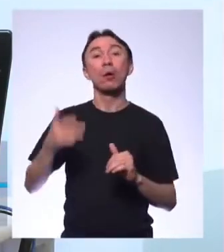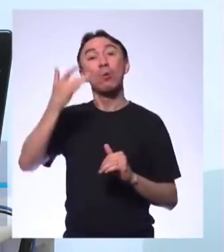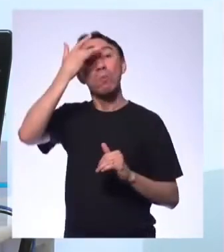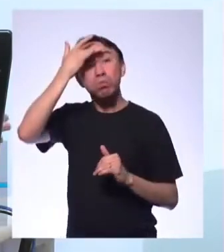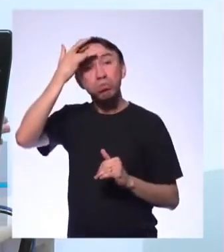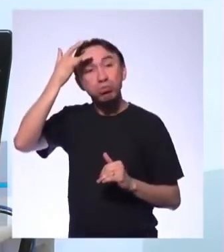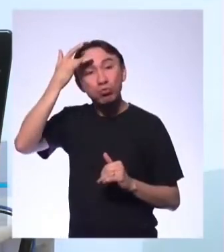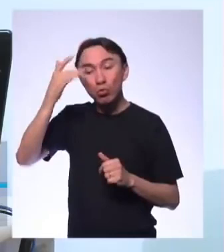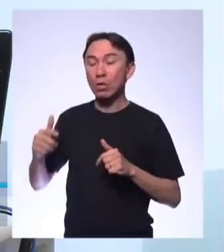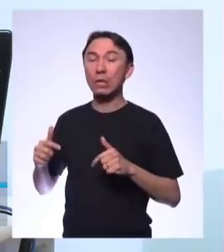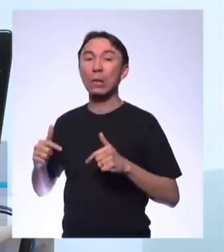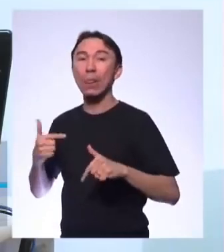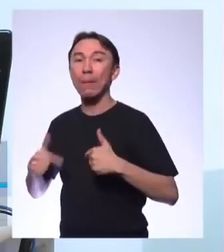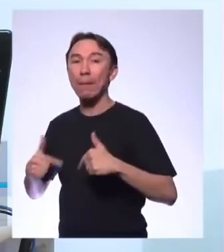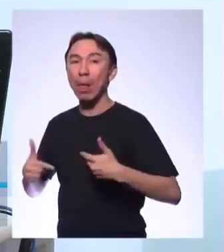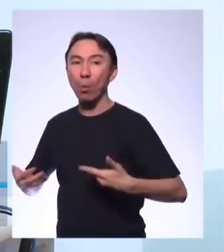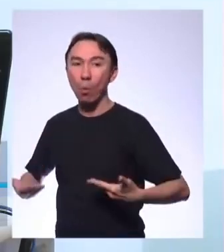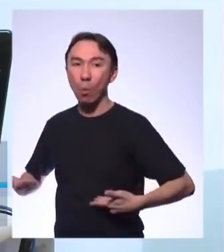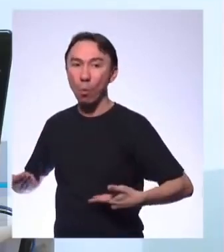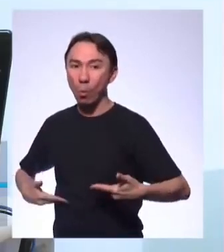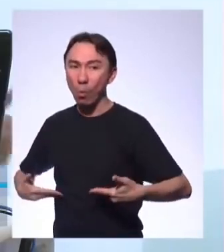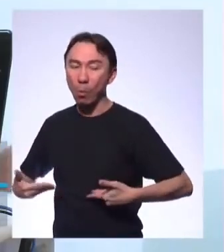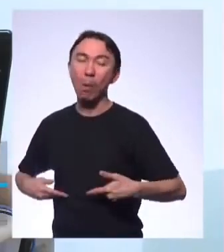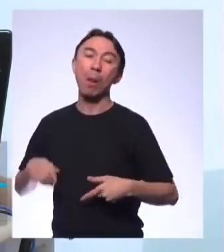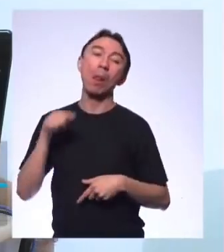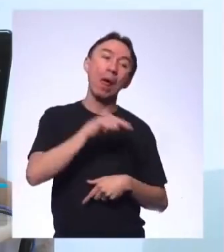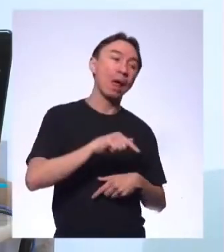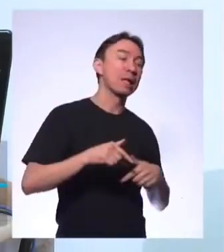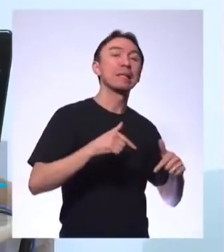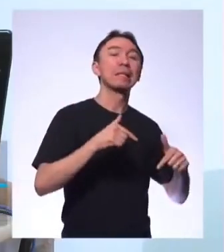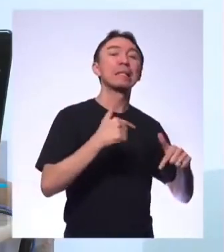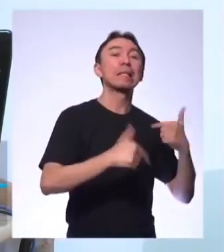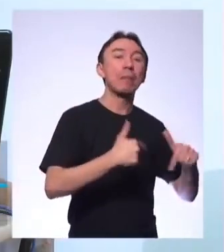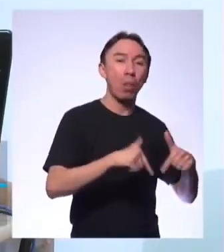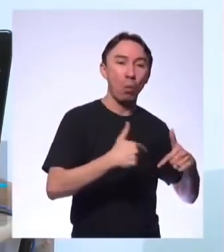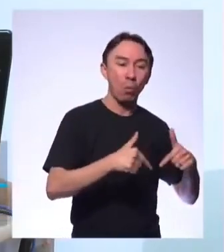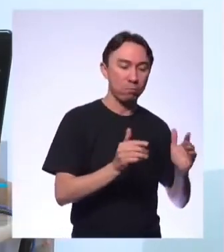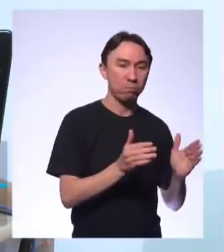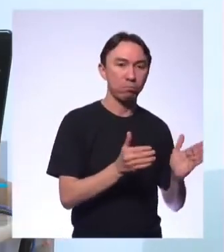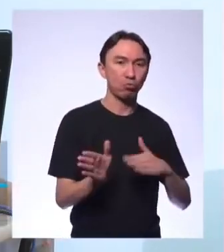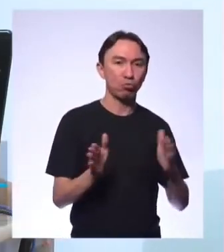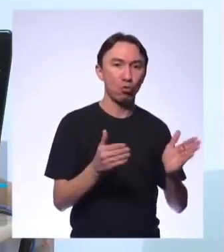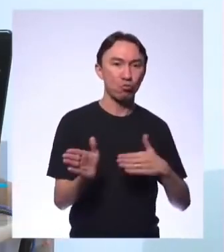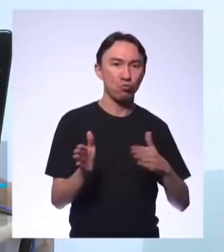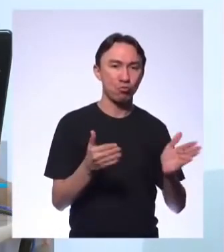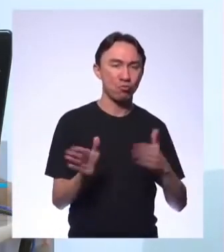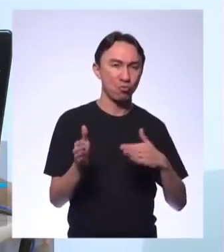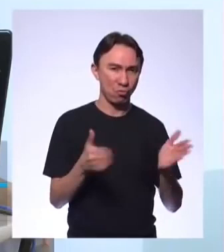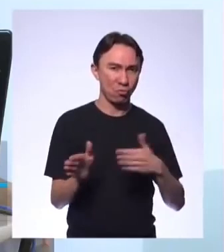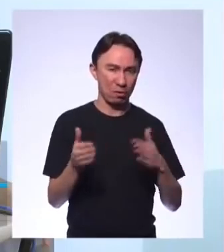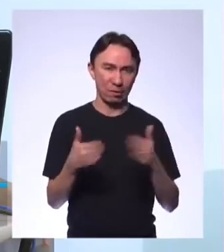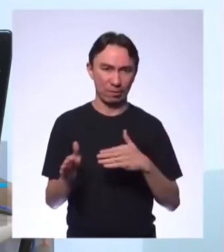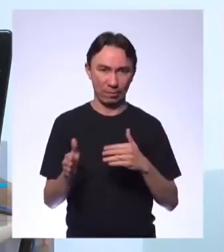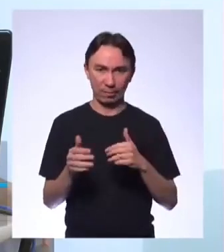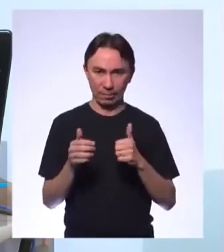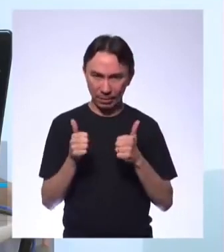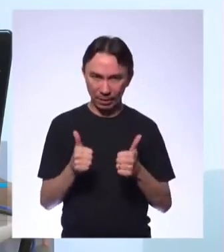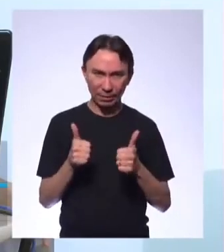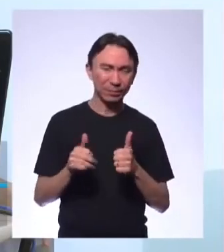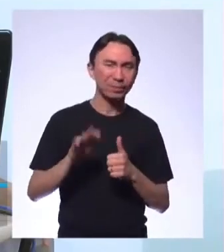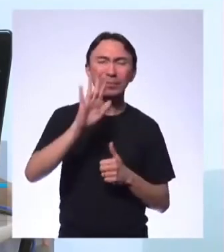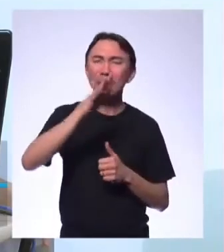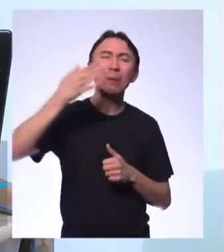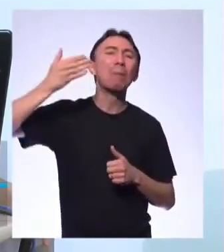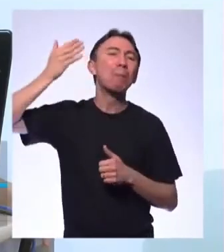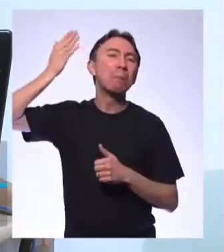trabalho, trabalhador e produção, tá? Mas para isso a gente precisa entender modos de produção anteriores à